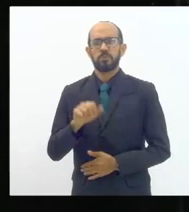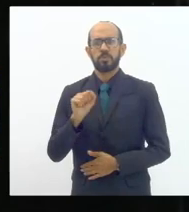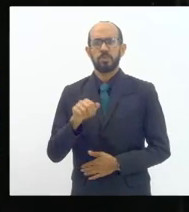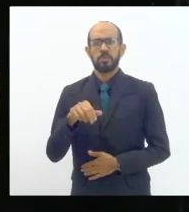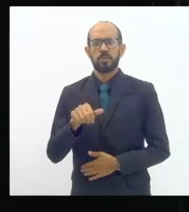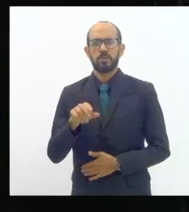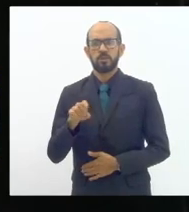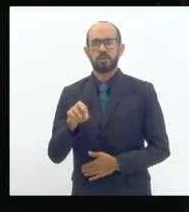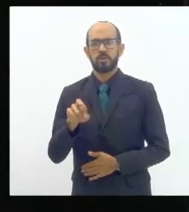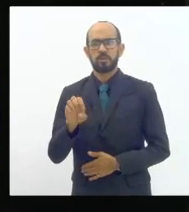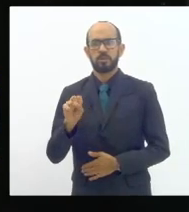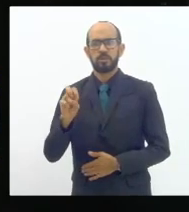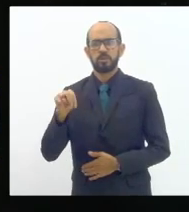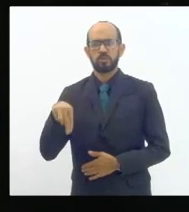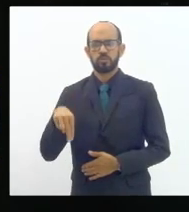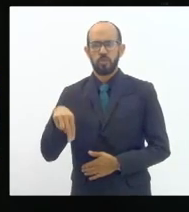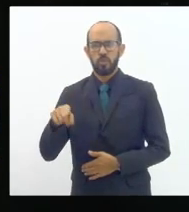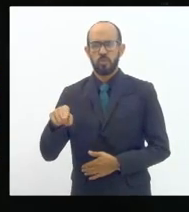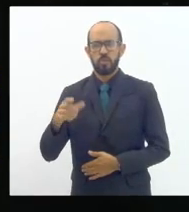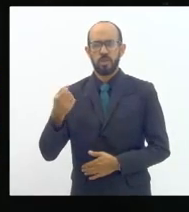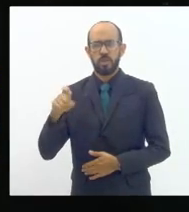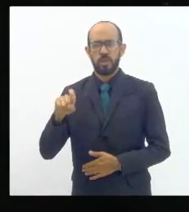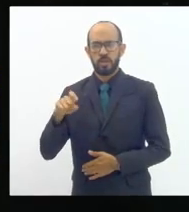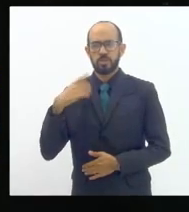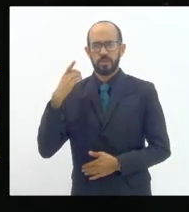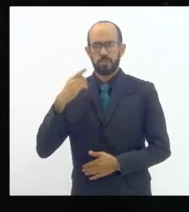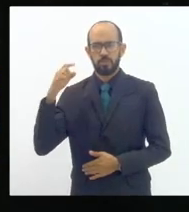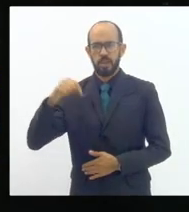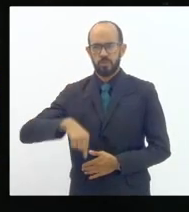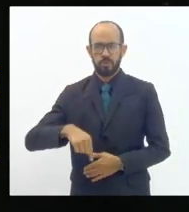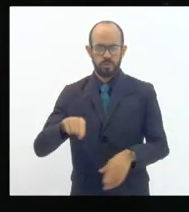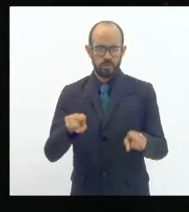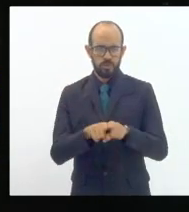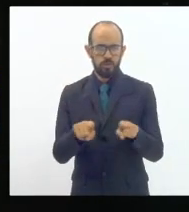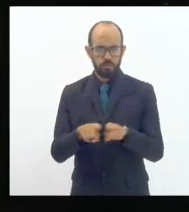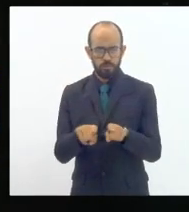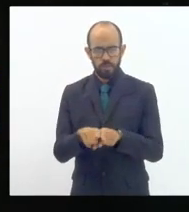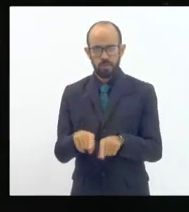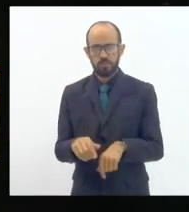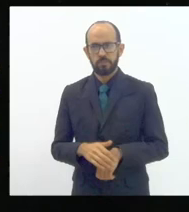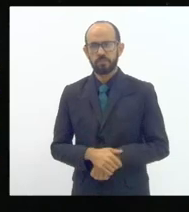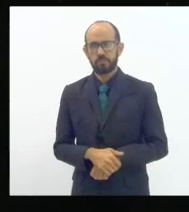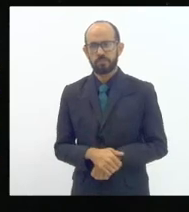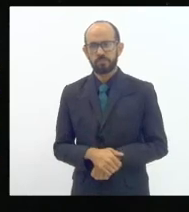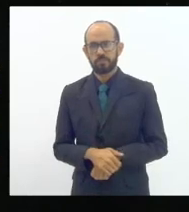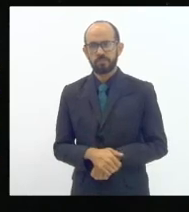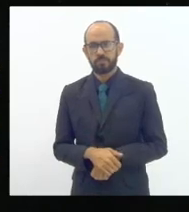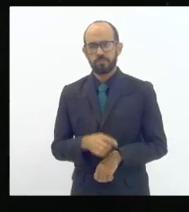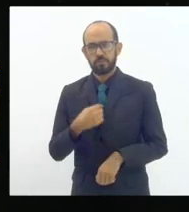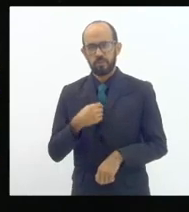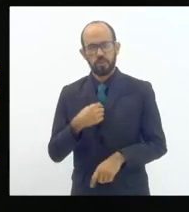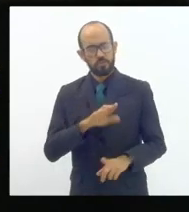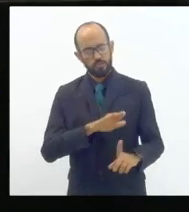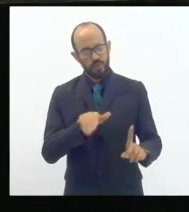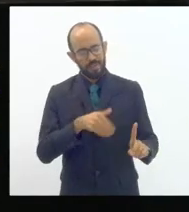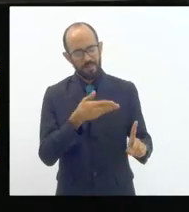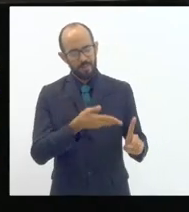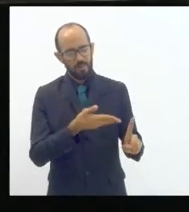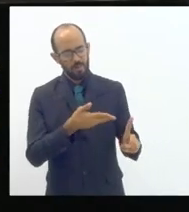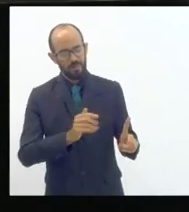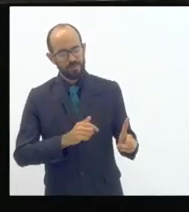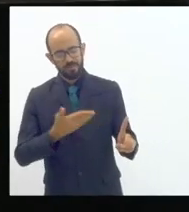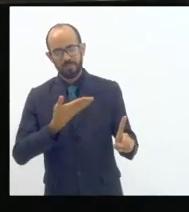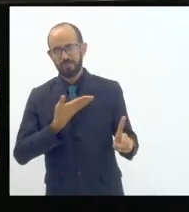Anderson, foi deputado comigo aqui nesta casa, quem tive a honra de tê-lo